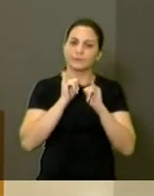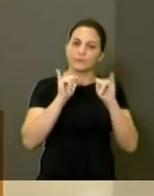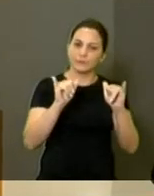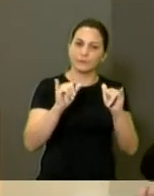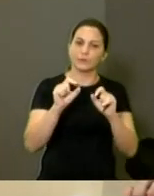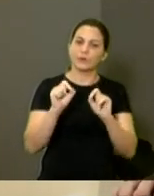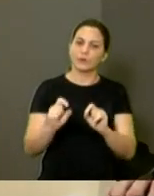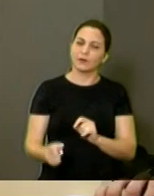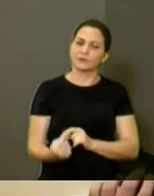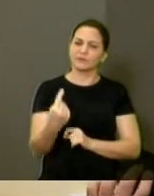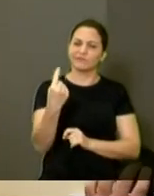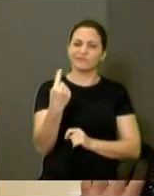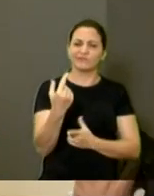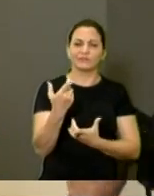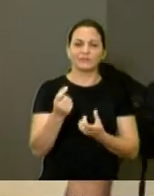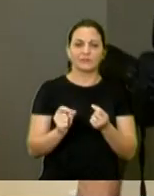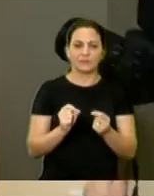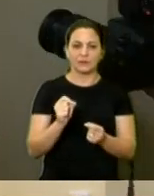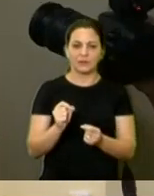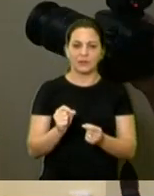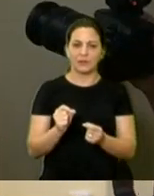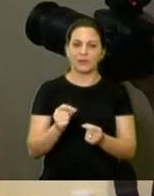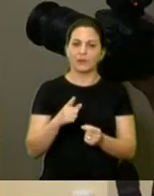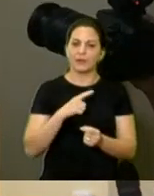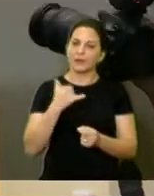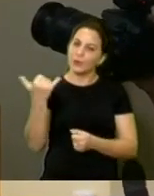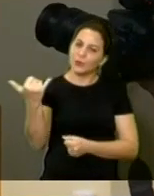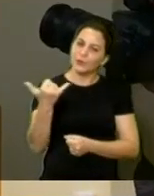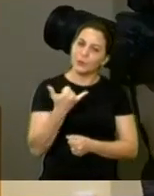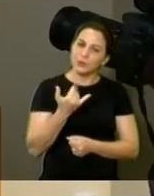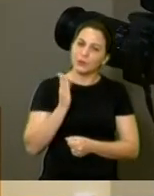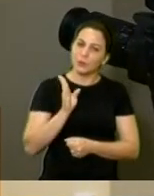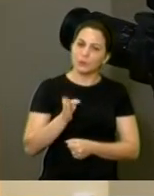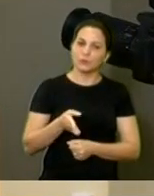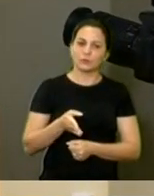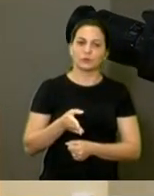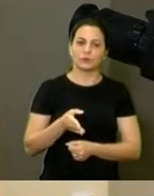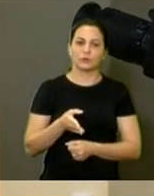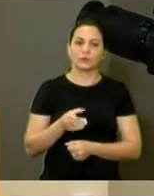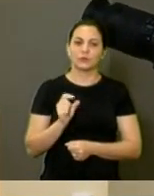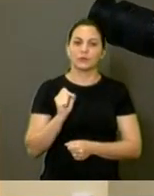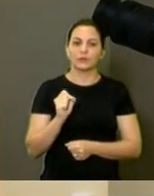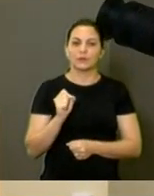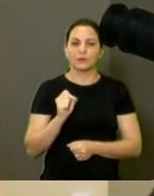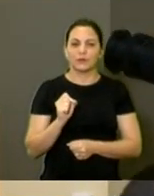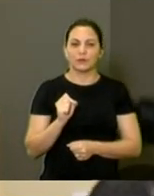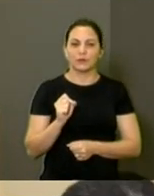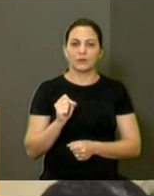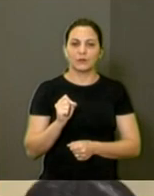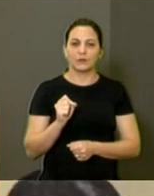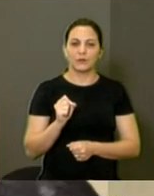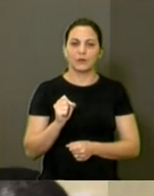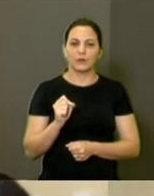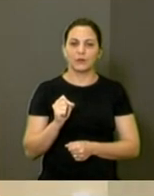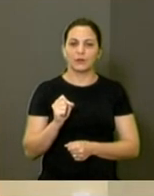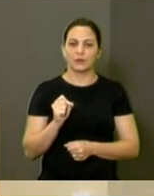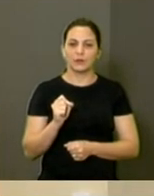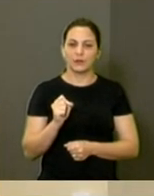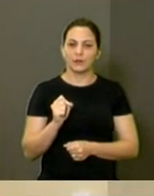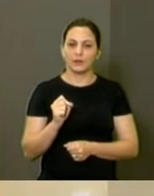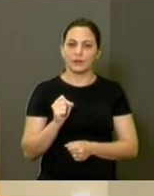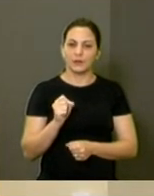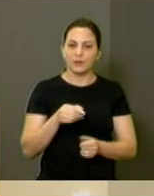causou muita estranheza é o recebimento da informação que eu tive hoje de estar nos altos do